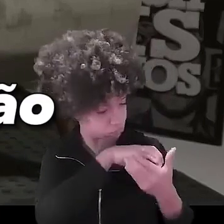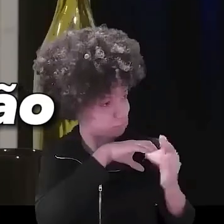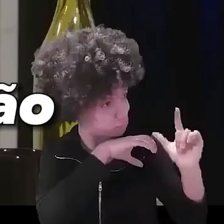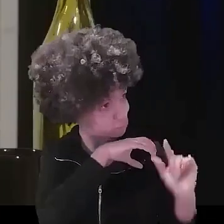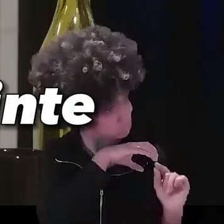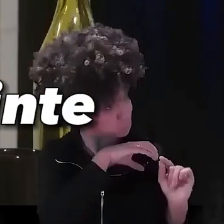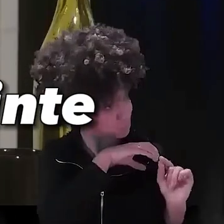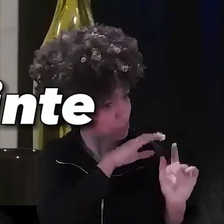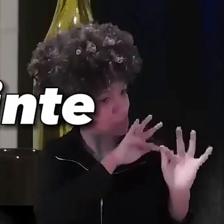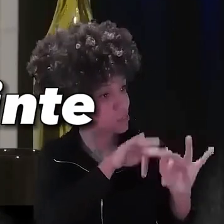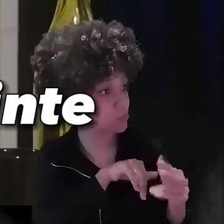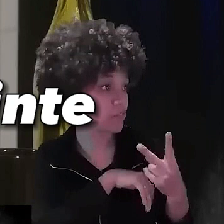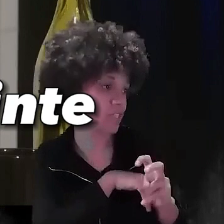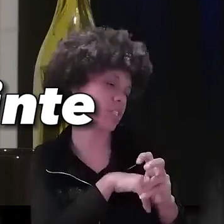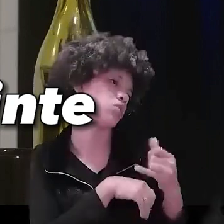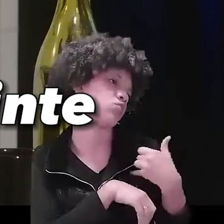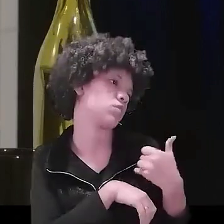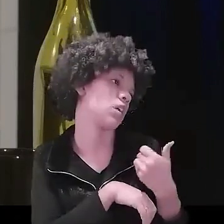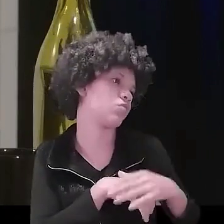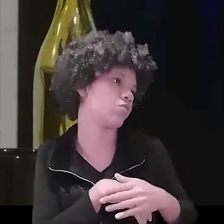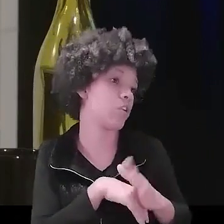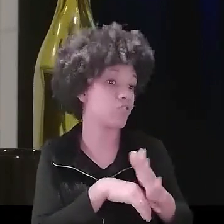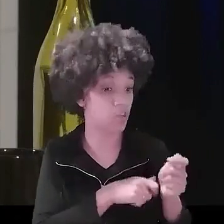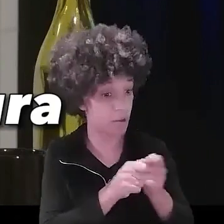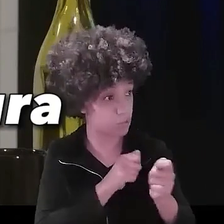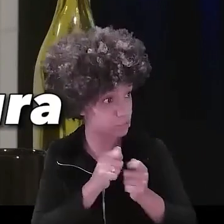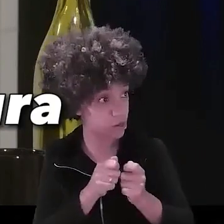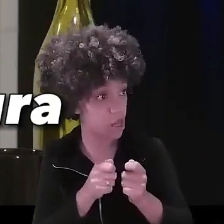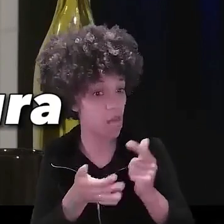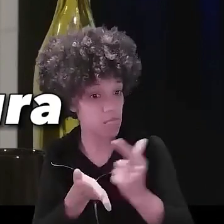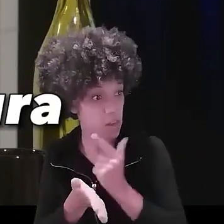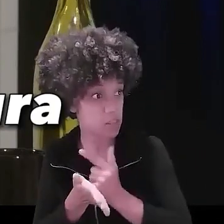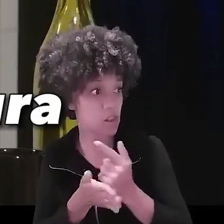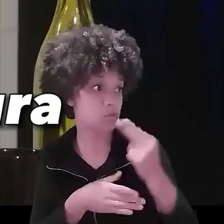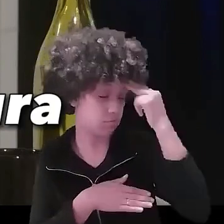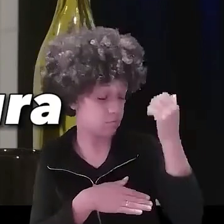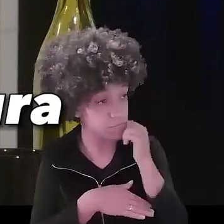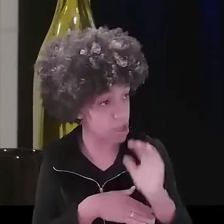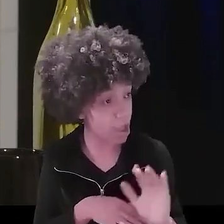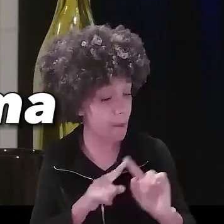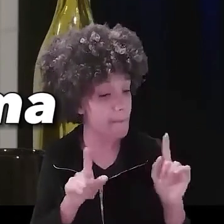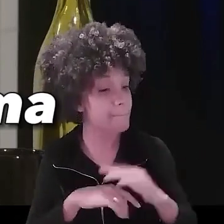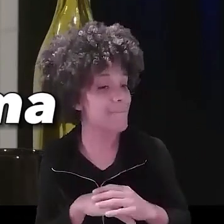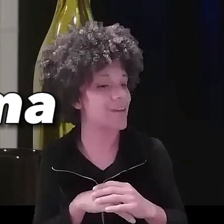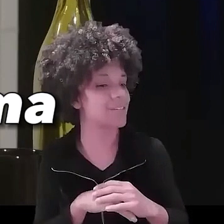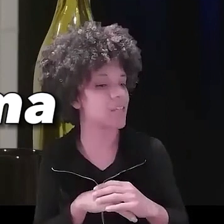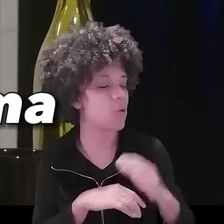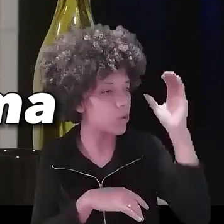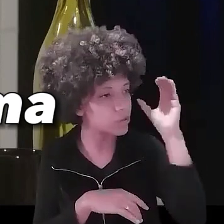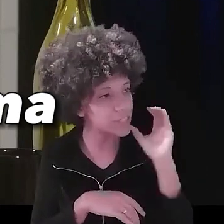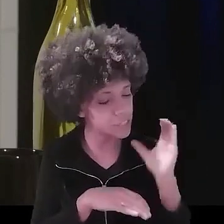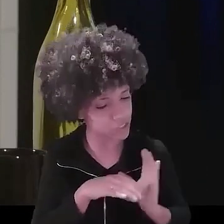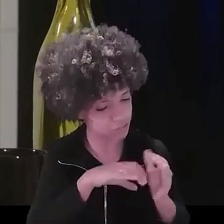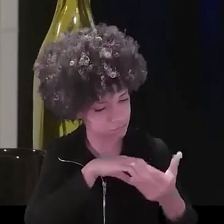menos desenvolvida, termina de amadurecer aos 25 anos, isso já é muito bem estabelecido na literatura neurocientífica. Só que o adolescente tem